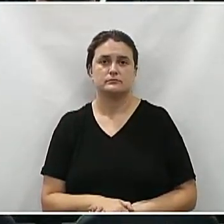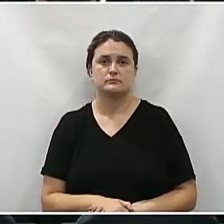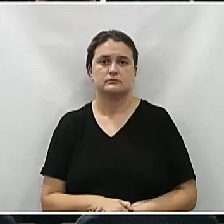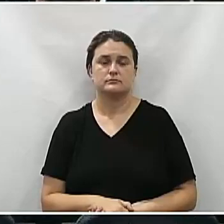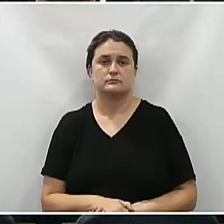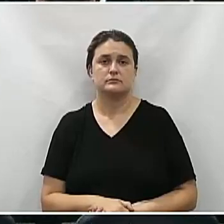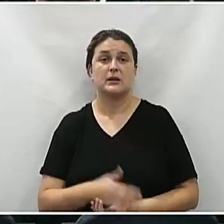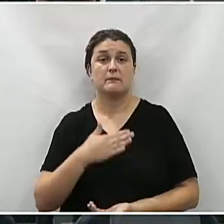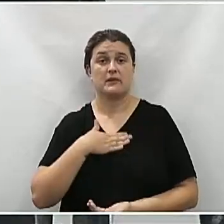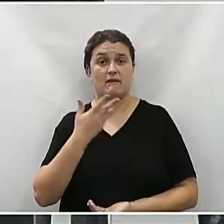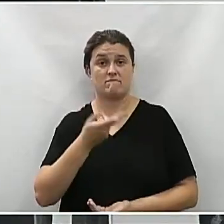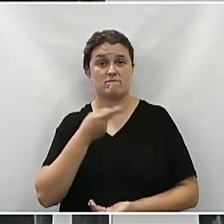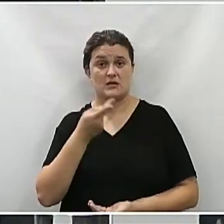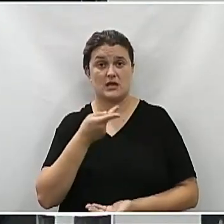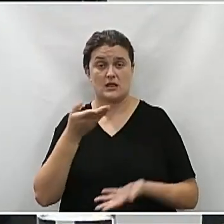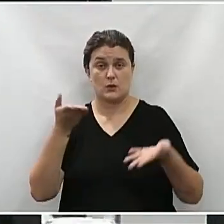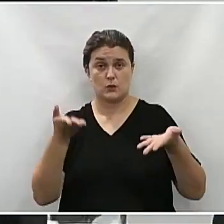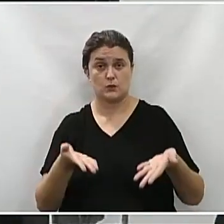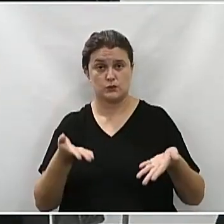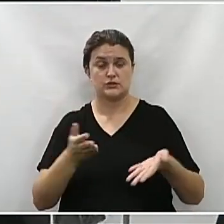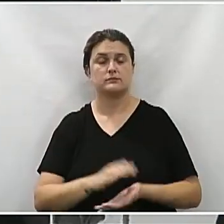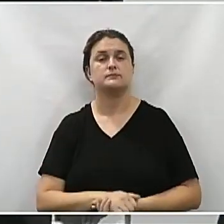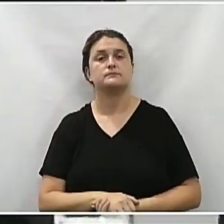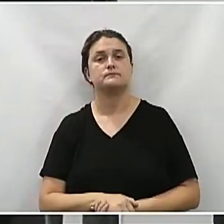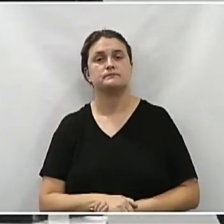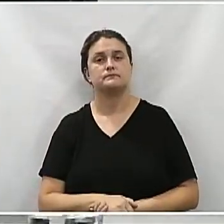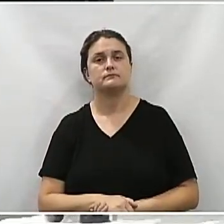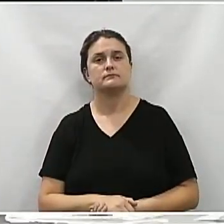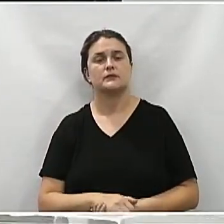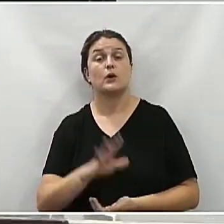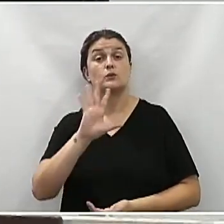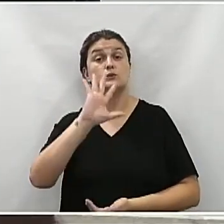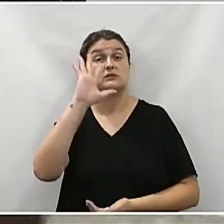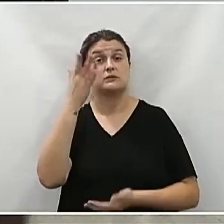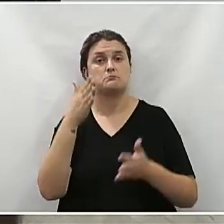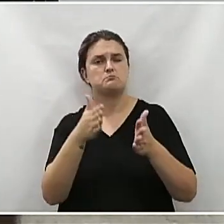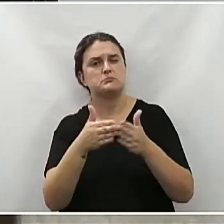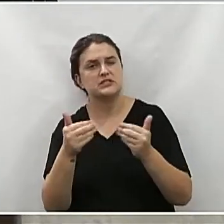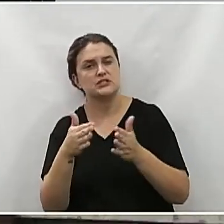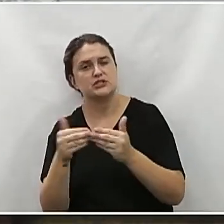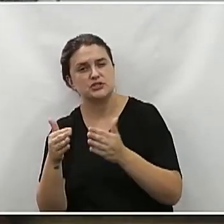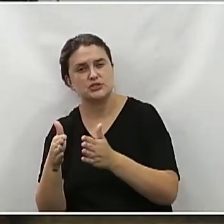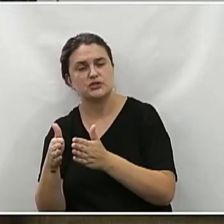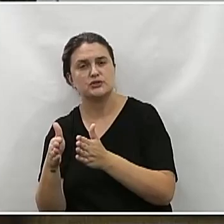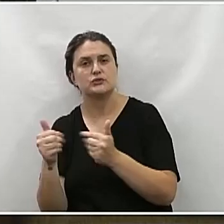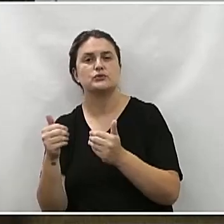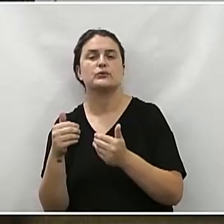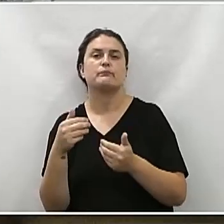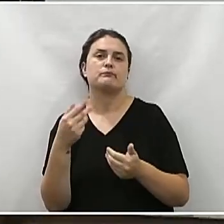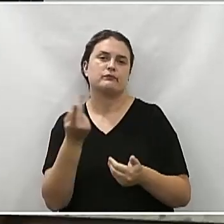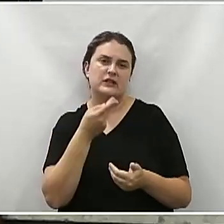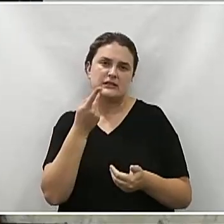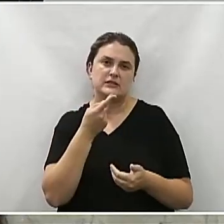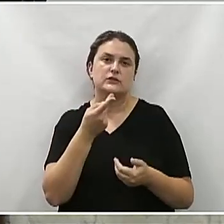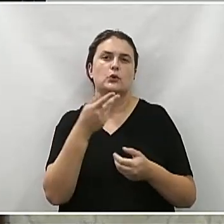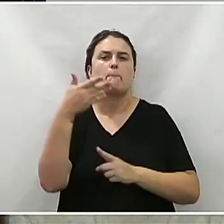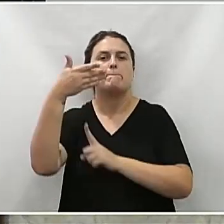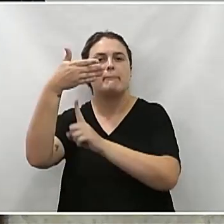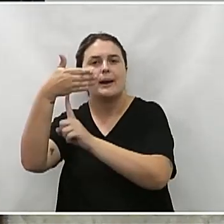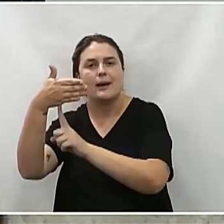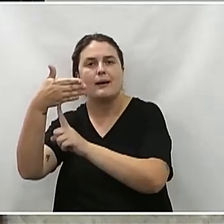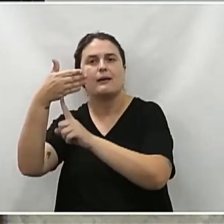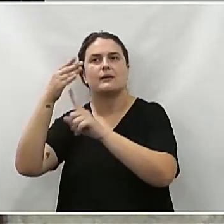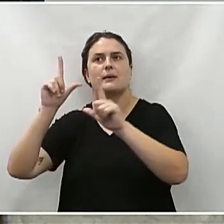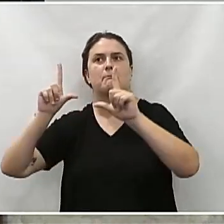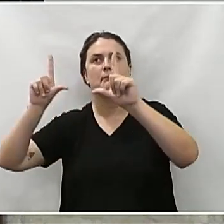na minha fala de hoje a sessão vários pedidos eu vi pedidos a respeito de sinalizações